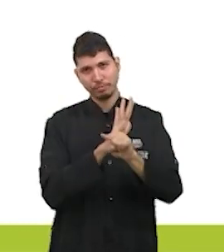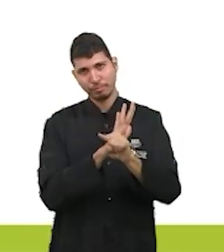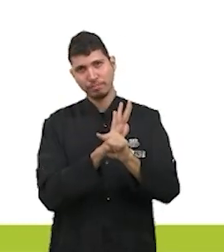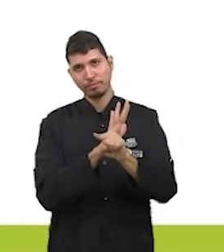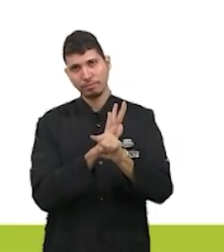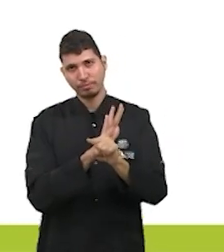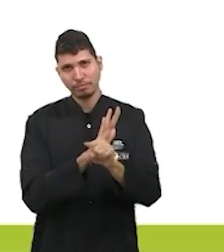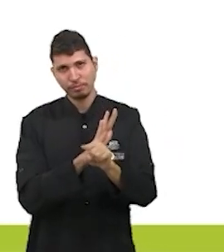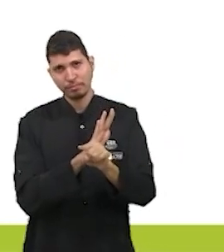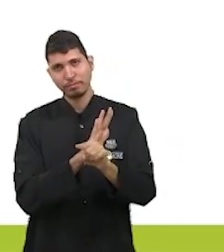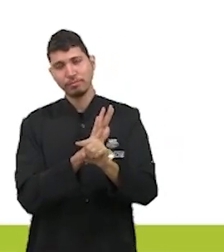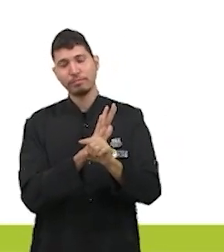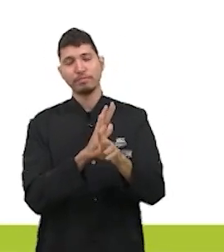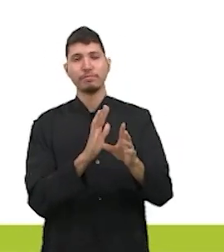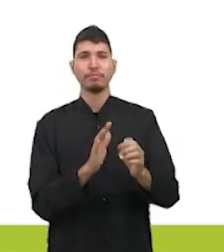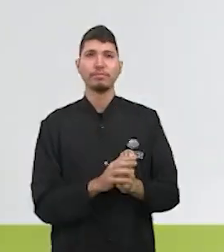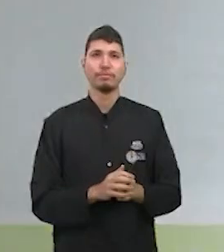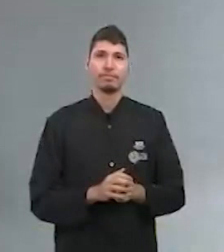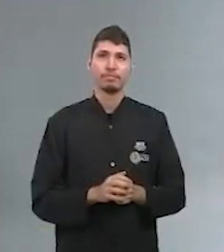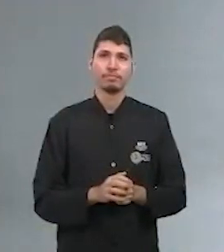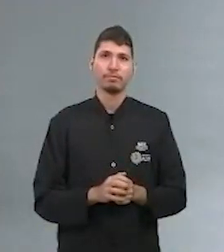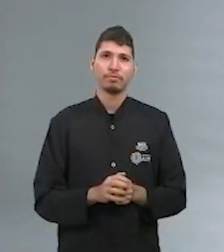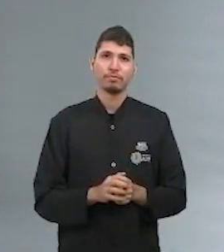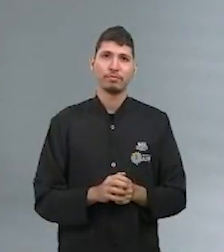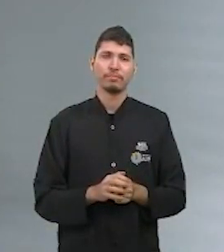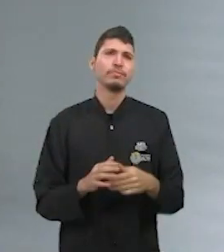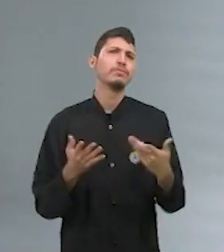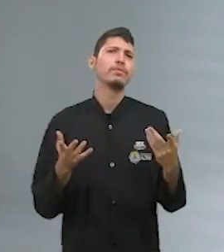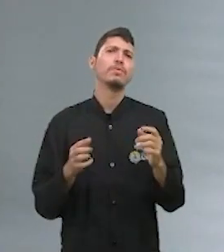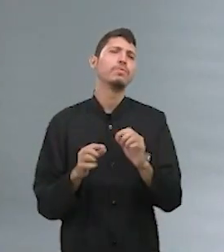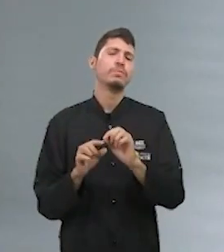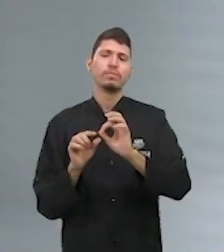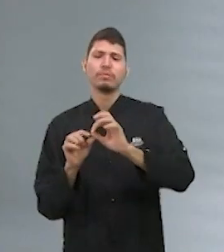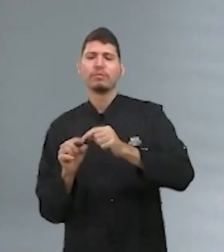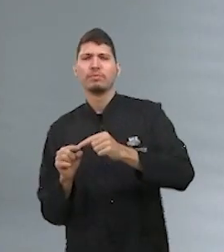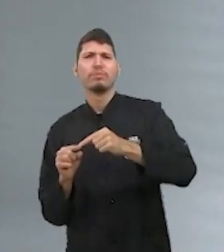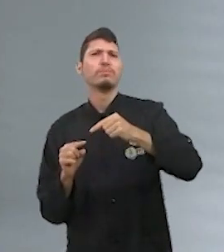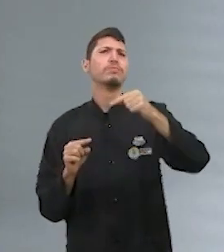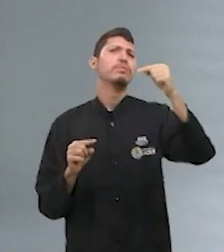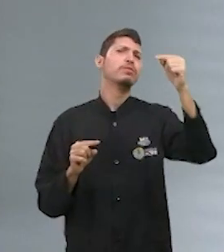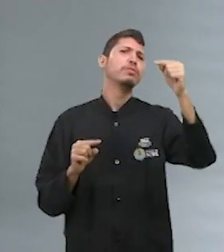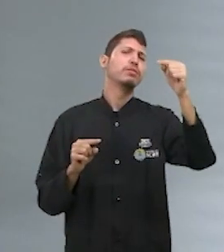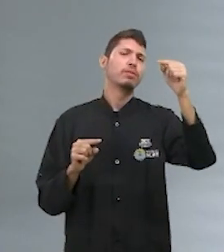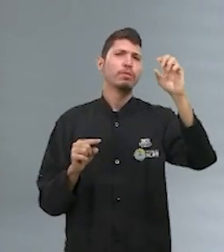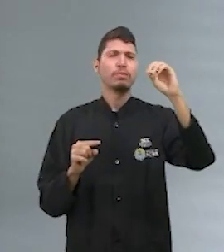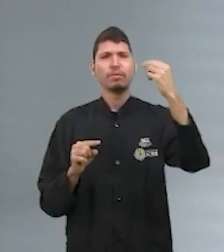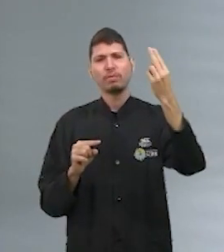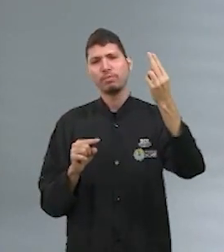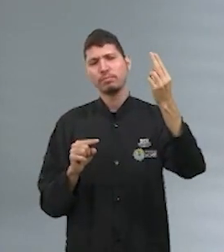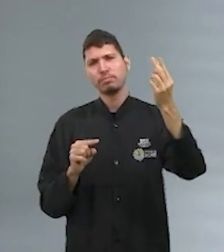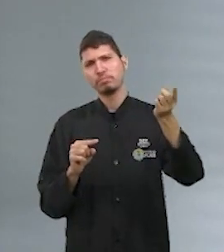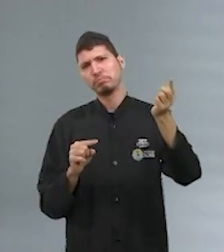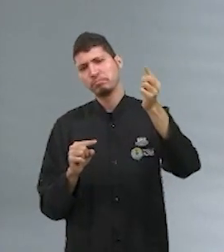o comando, ela pede em ordem... Que ordem que ela pede? Crescente, não é mesmo? Deixa eu só voltar aqui. Ó,